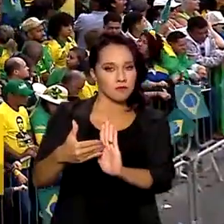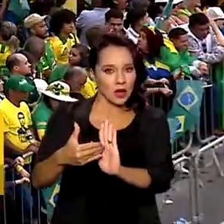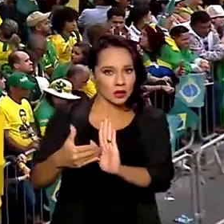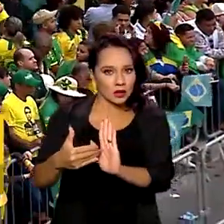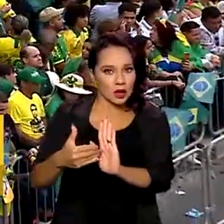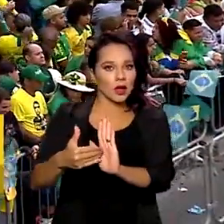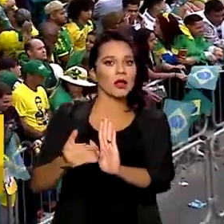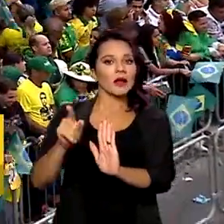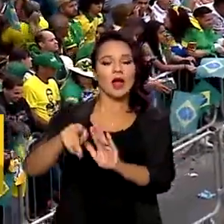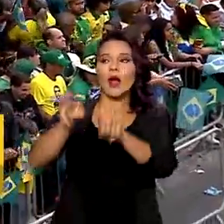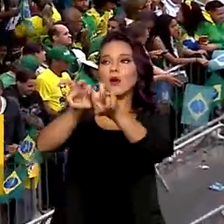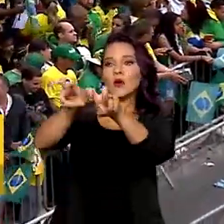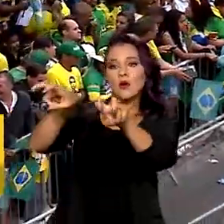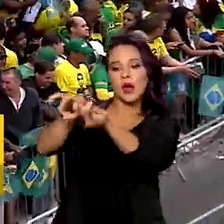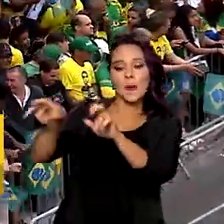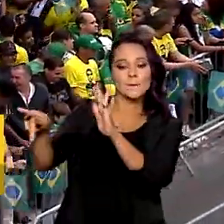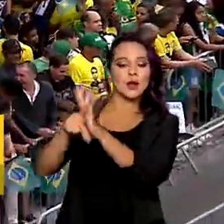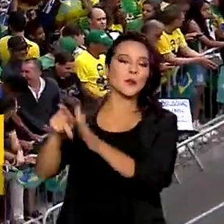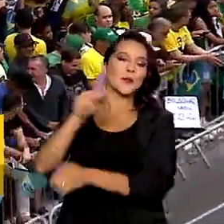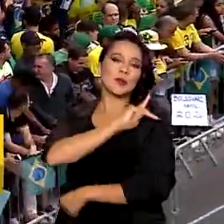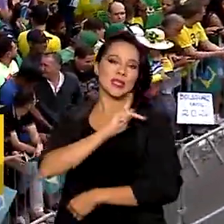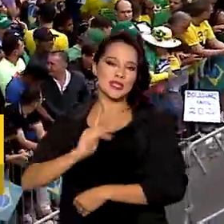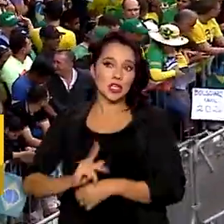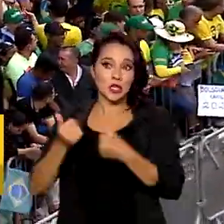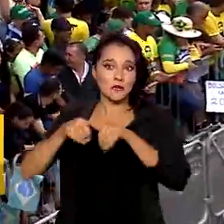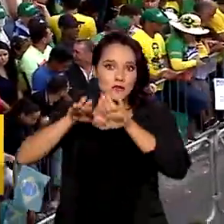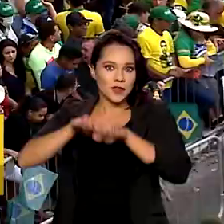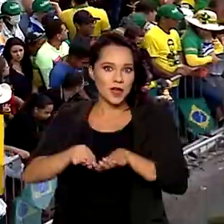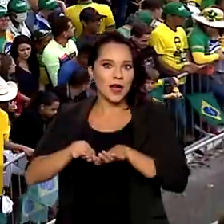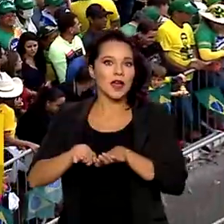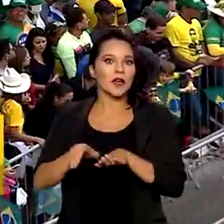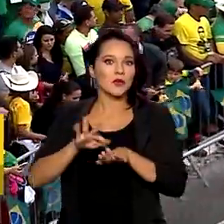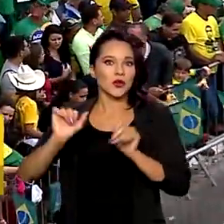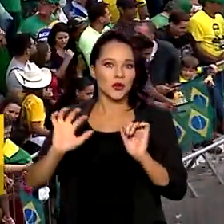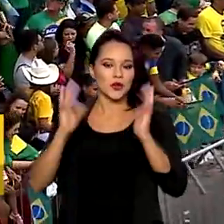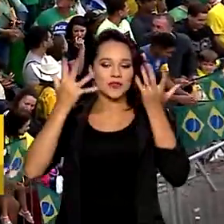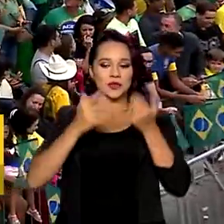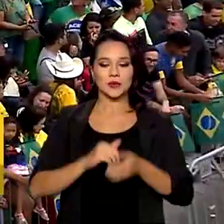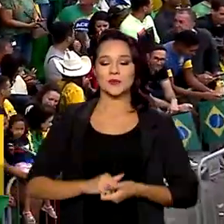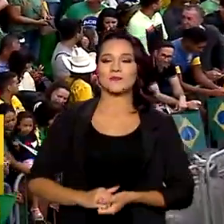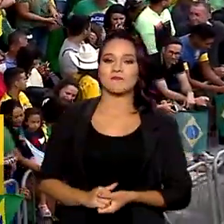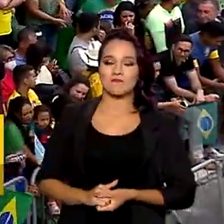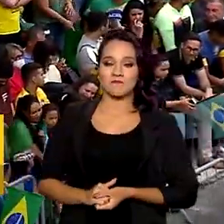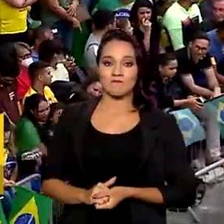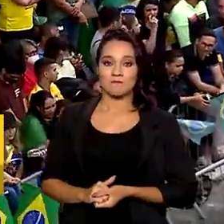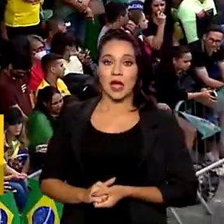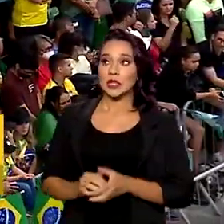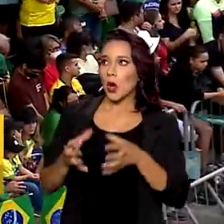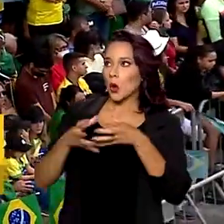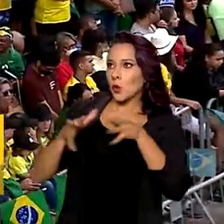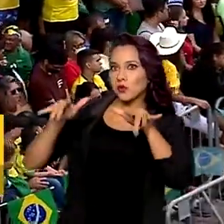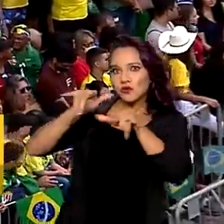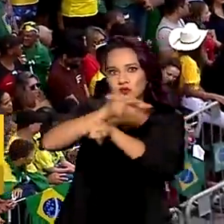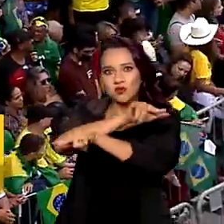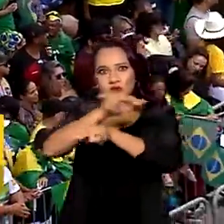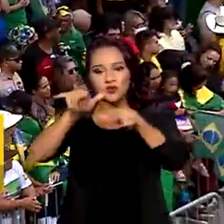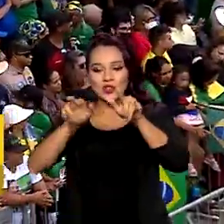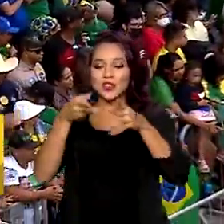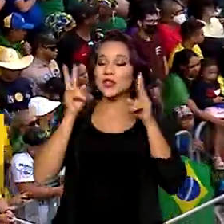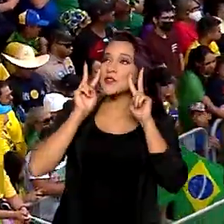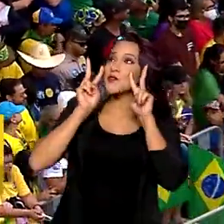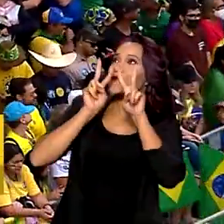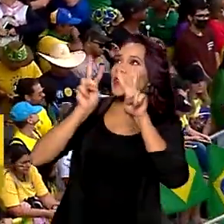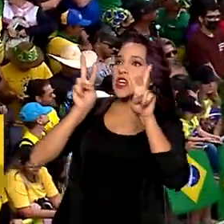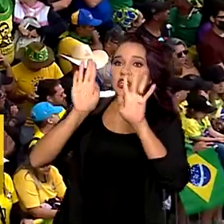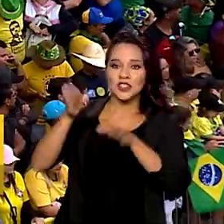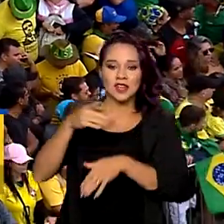até a tribuna presidencial, onde ele vai permanecer durante todo o evento. Major, a esquadrilha já está no ar, né? A gente acompanha aí ao vivo